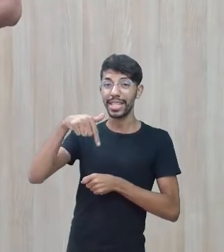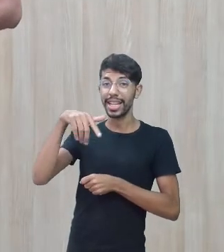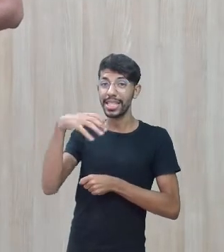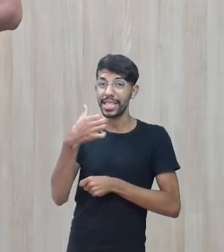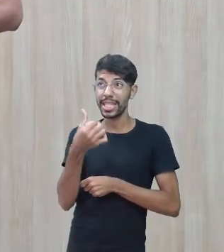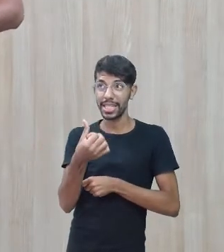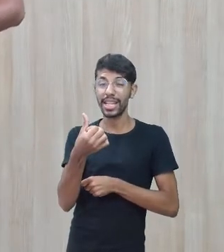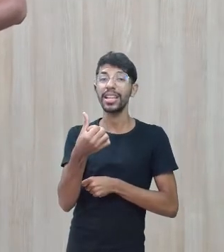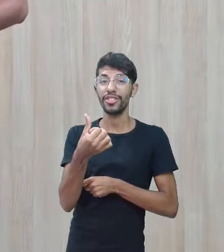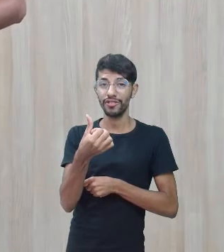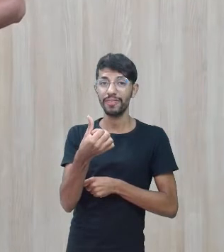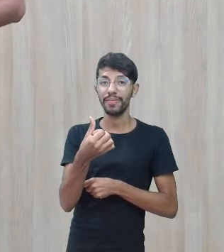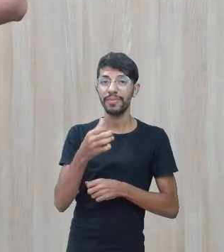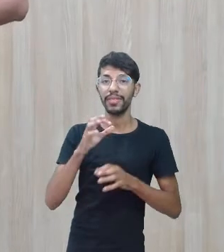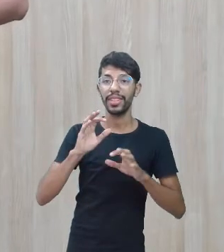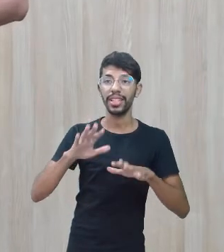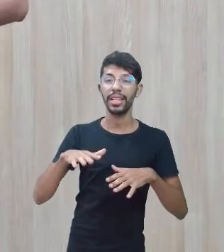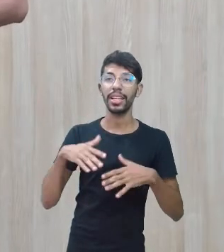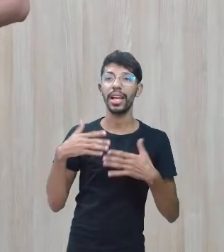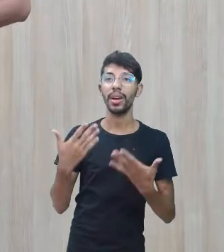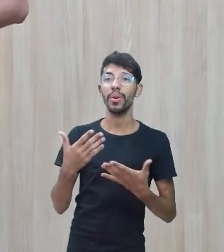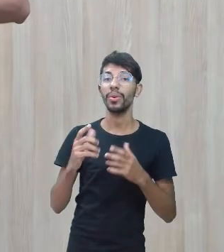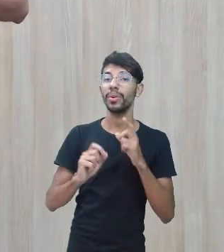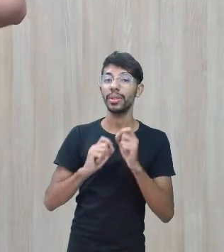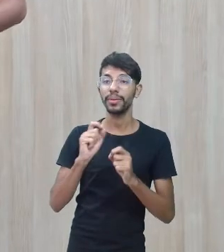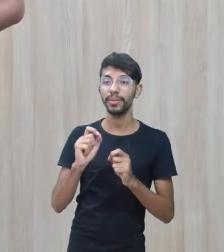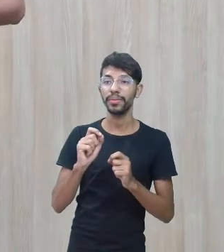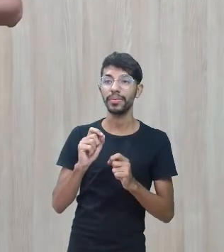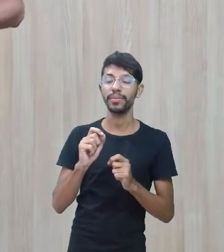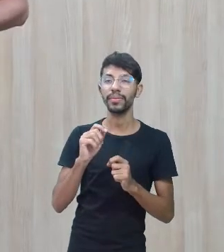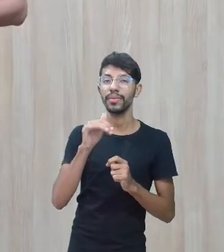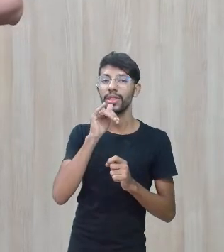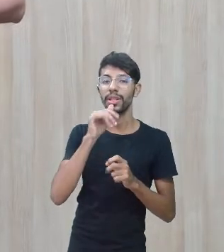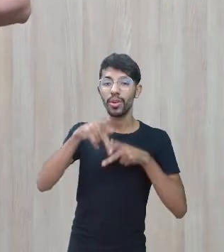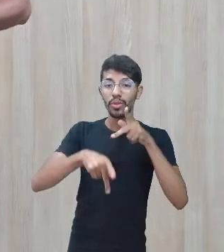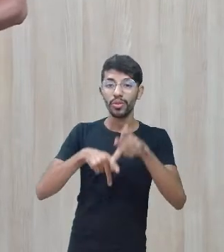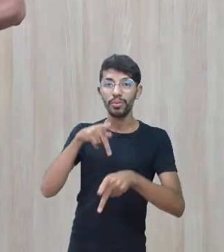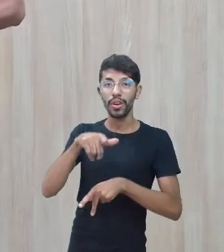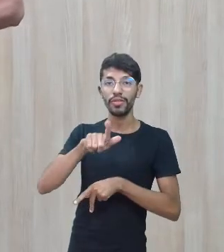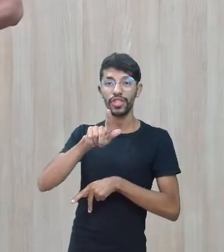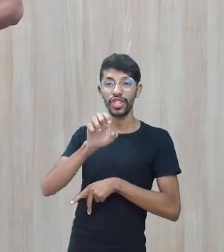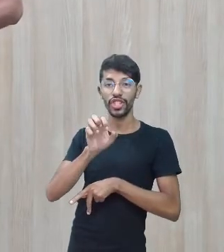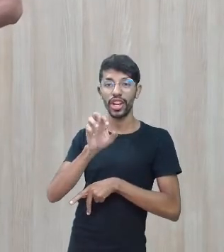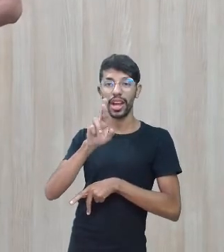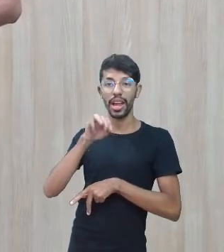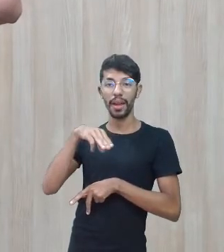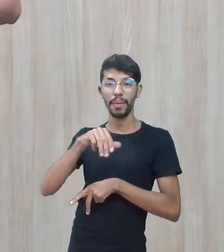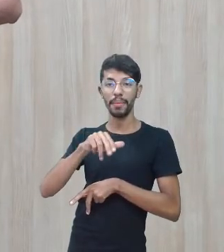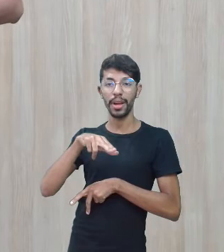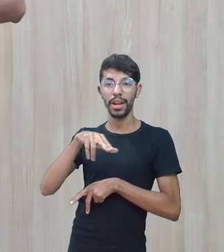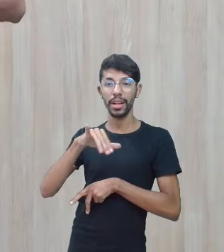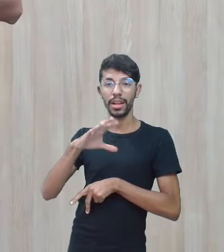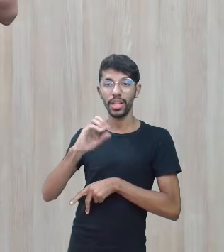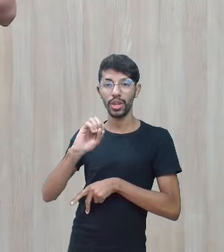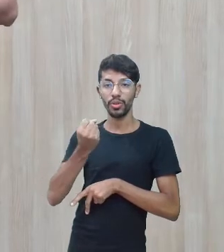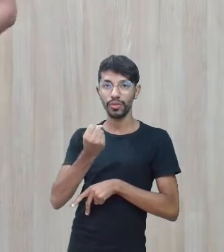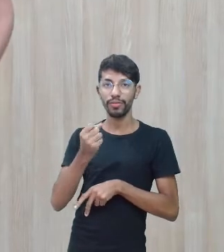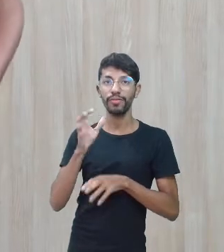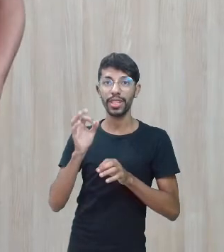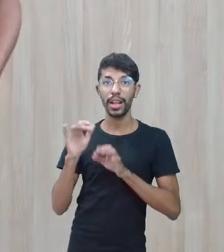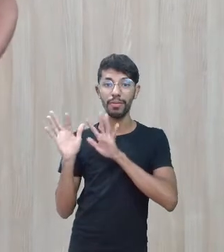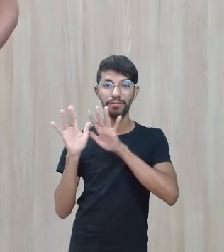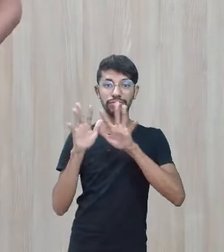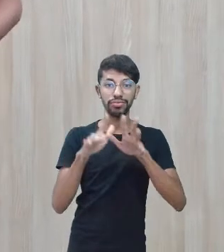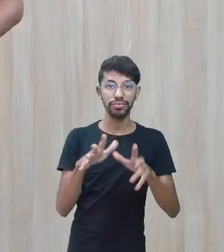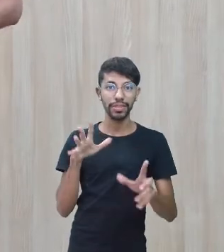476, que é quando os Érulos, um dos povos germânicos, nós vamos falar um pouco sobre eles, de fato acabam conquistando a cidade